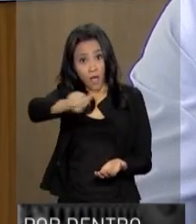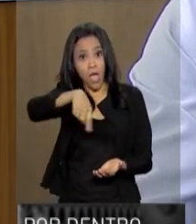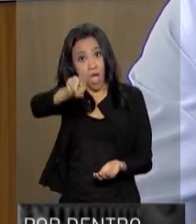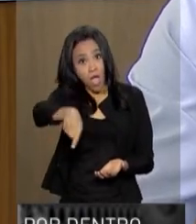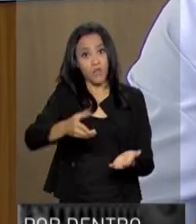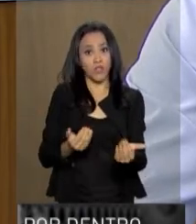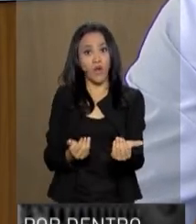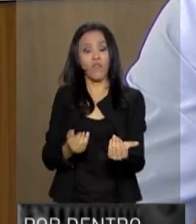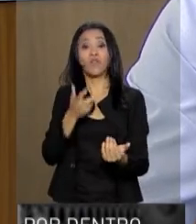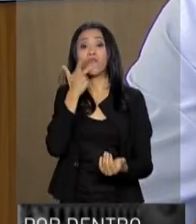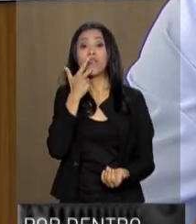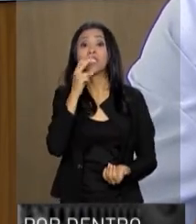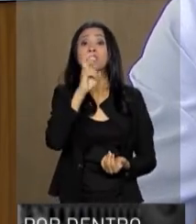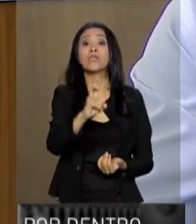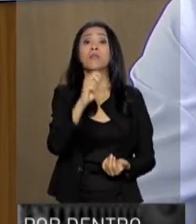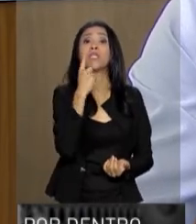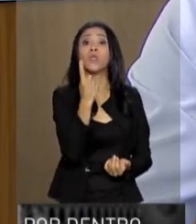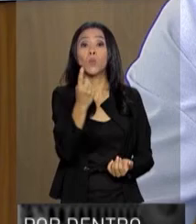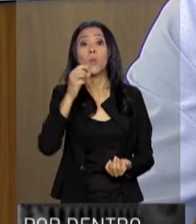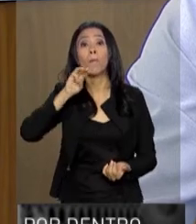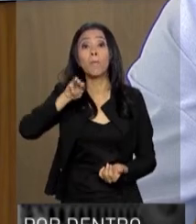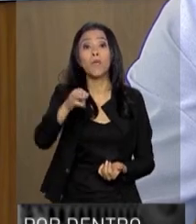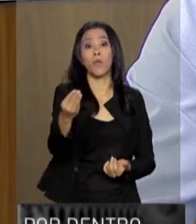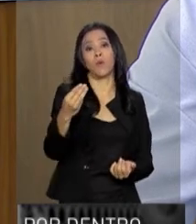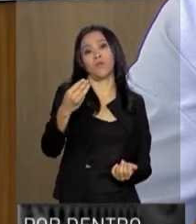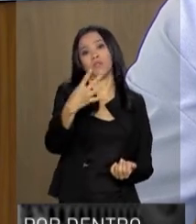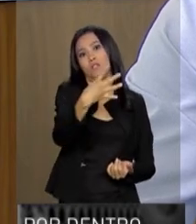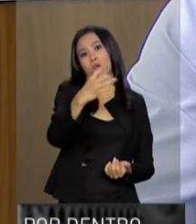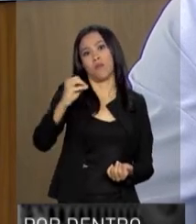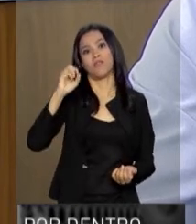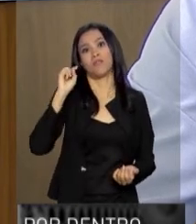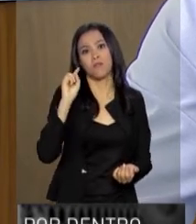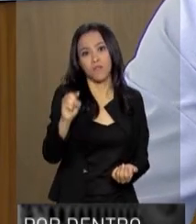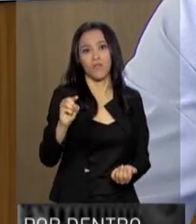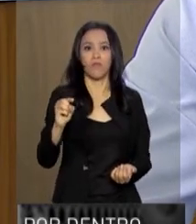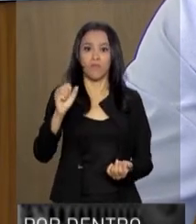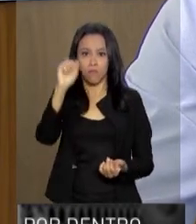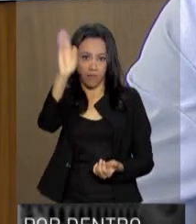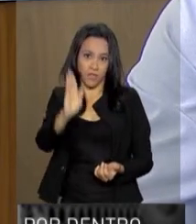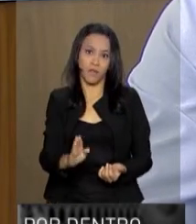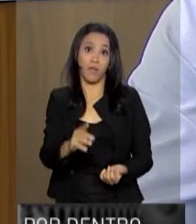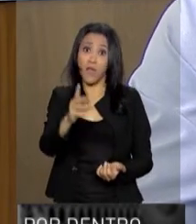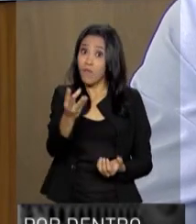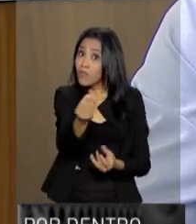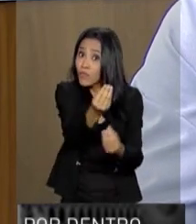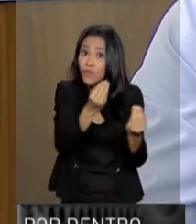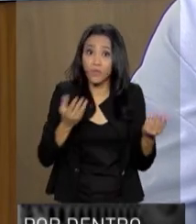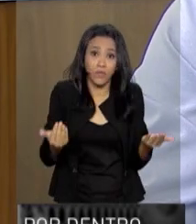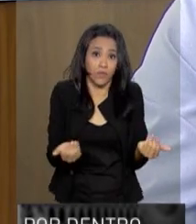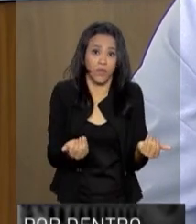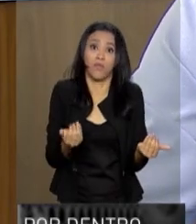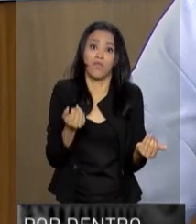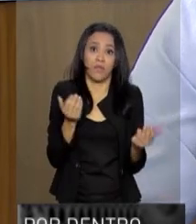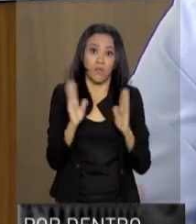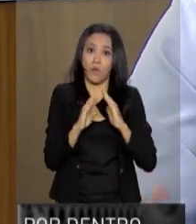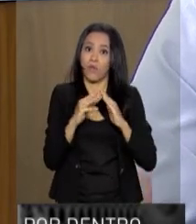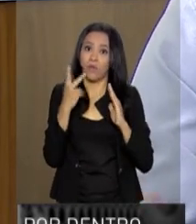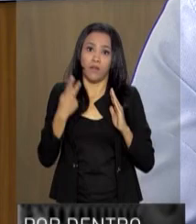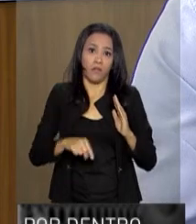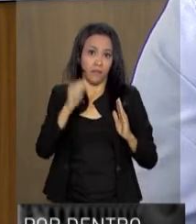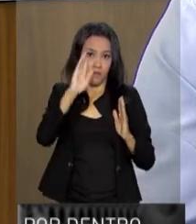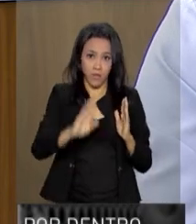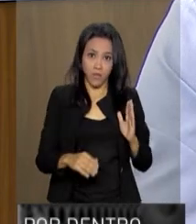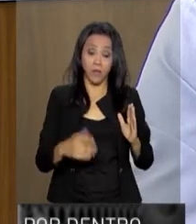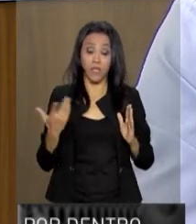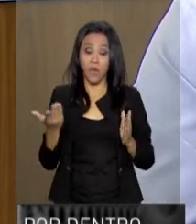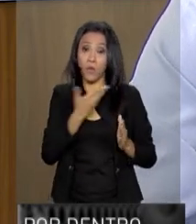falando de 51 milhões e 400 mil brasileiros é muita gente morando aqui o estado brasileiro tem que ter uma alerta uma